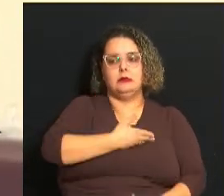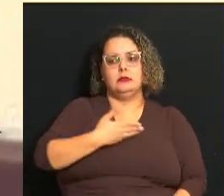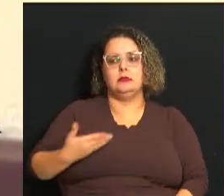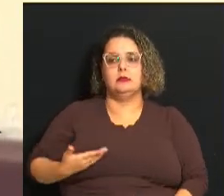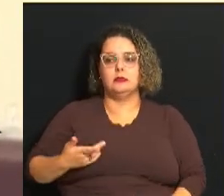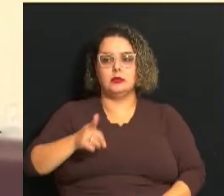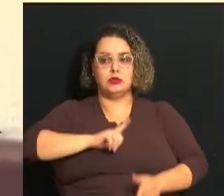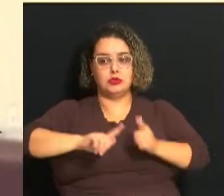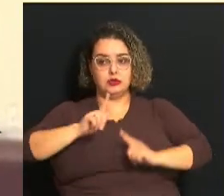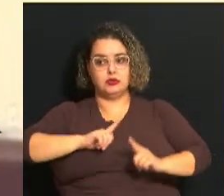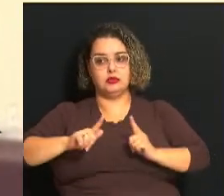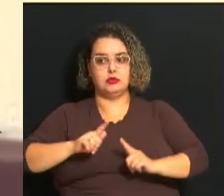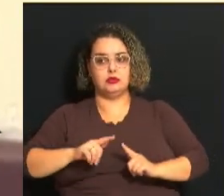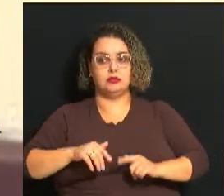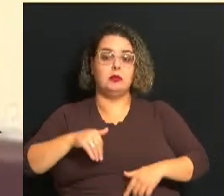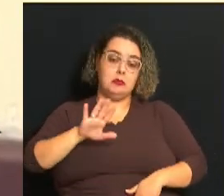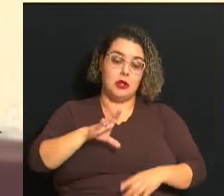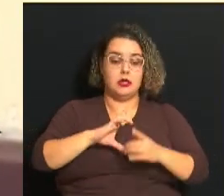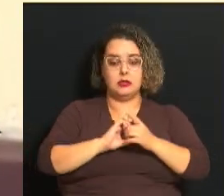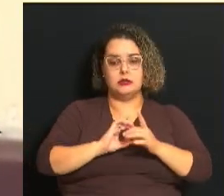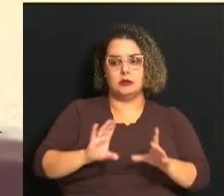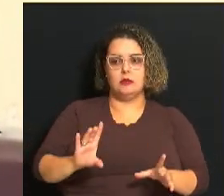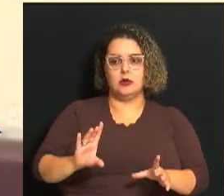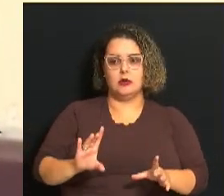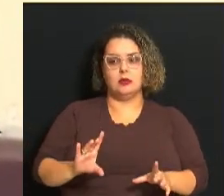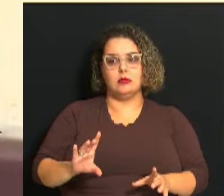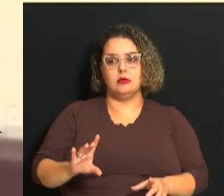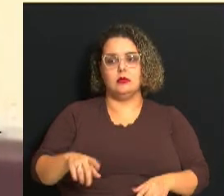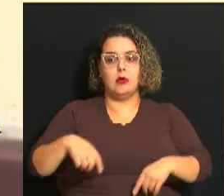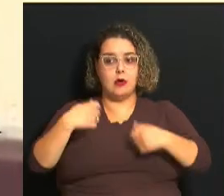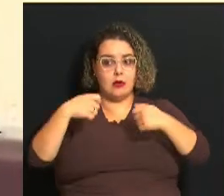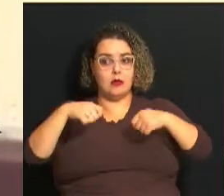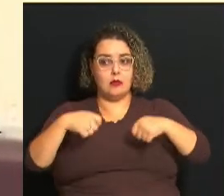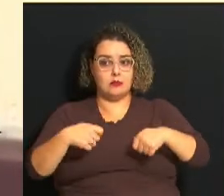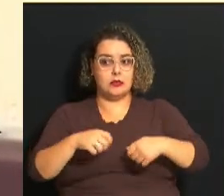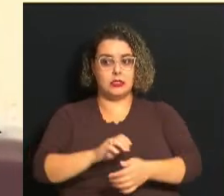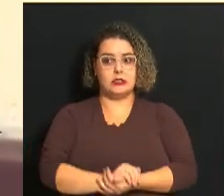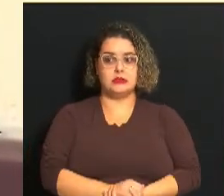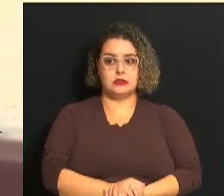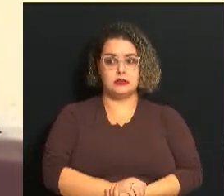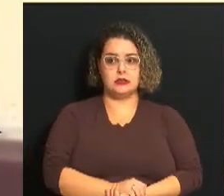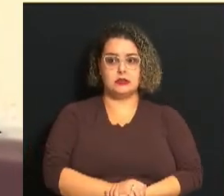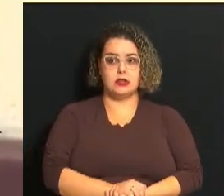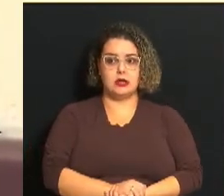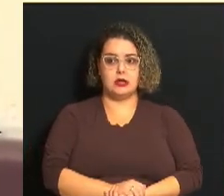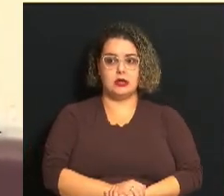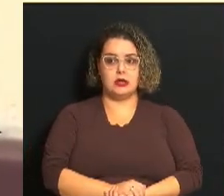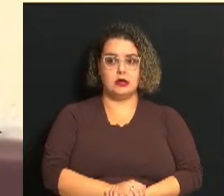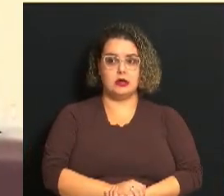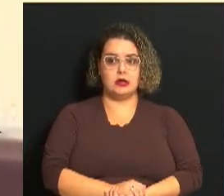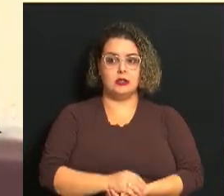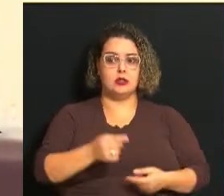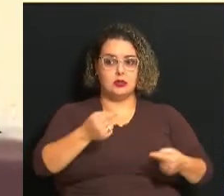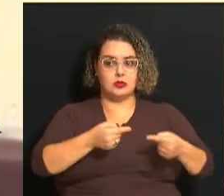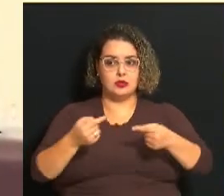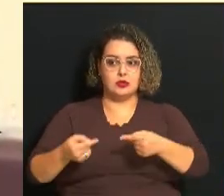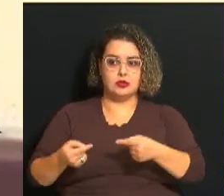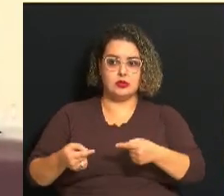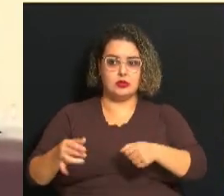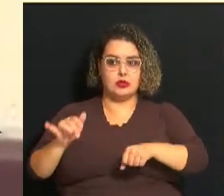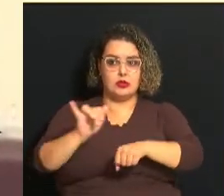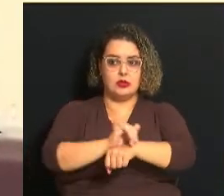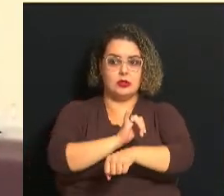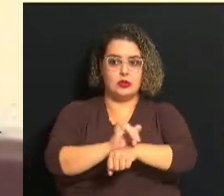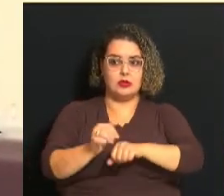gestões supostamentes mais democráticas seria preciso a discutir meios de